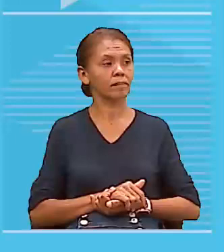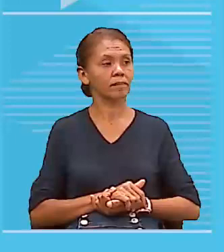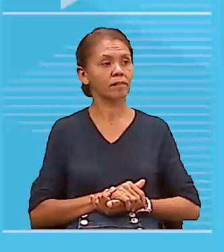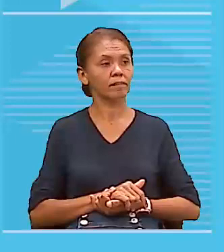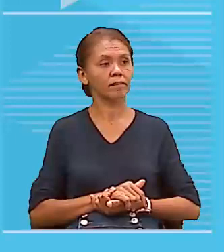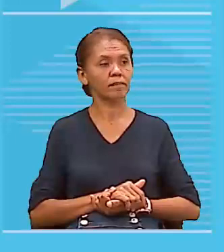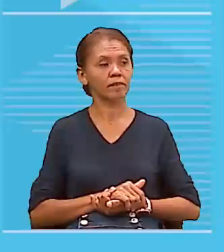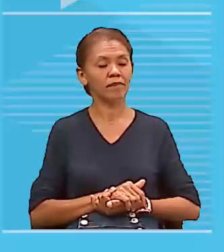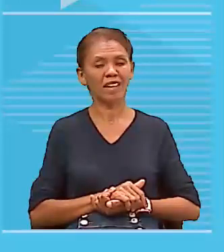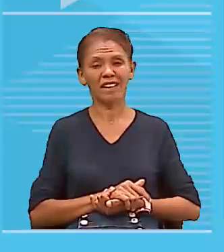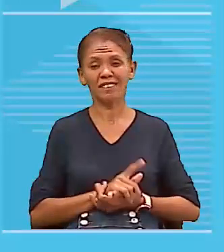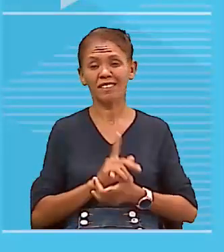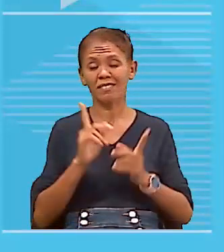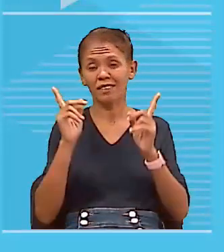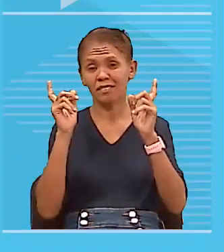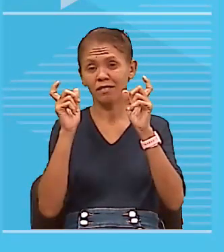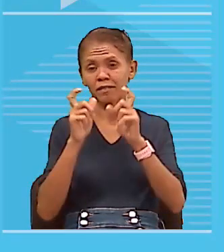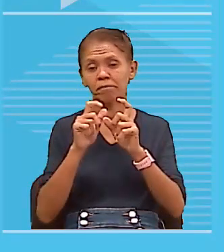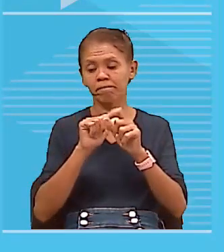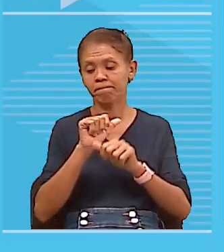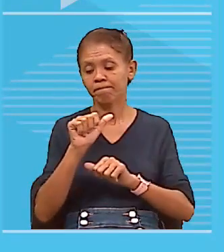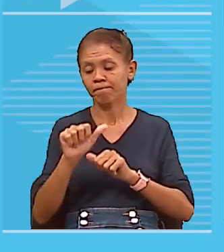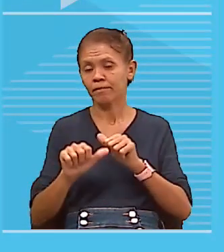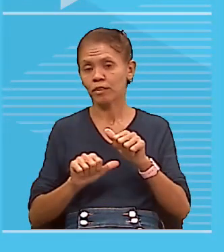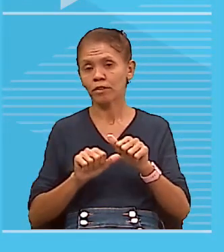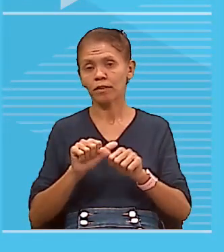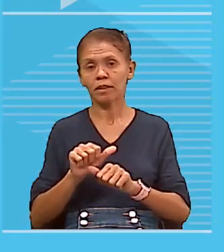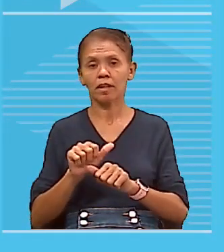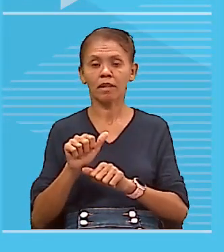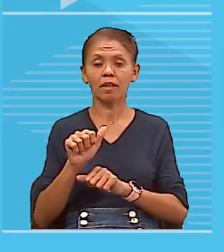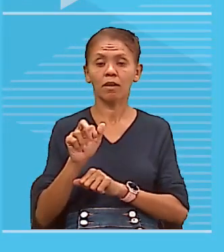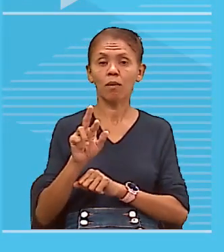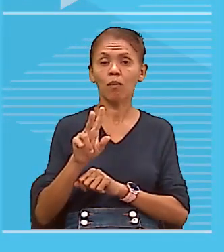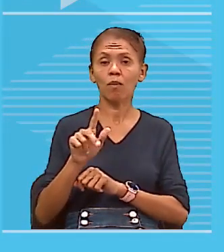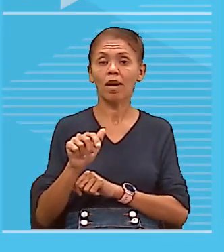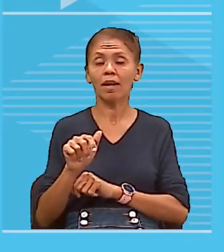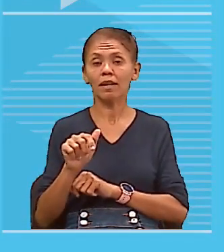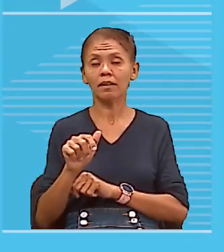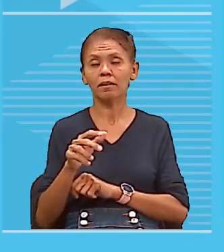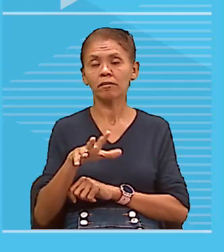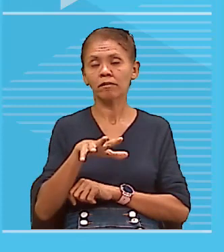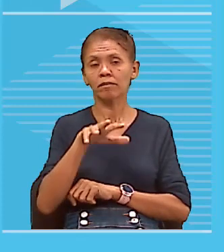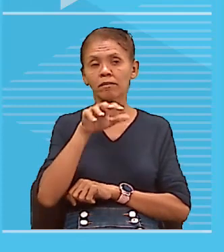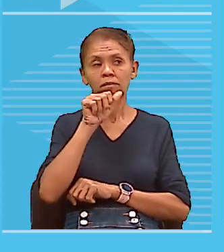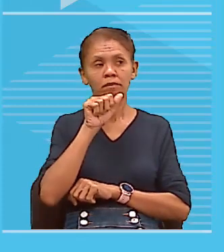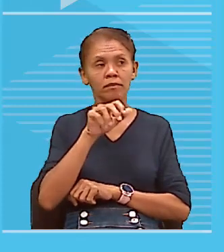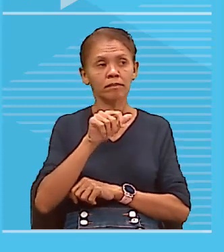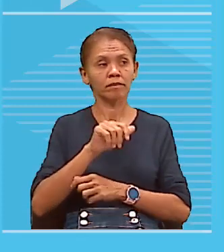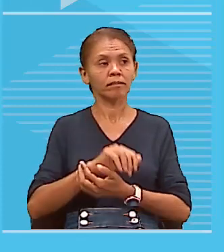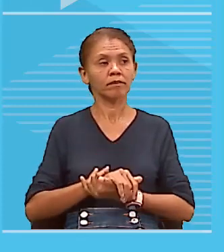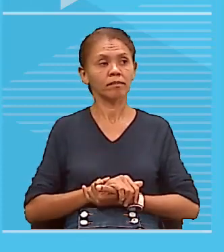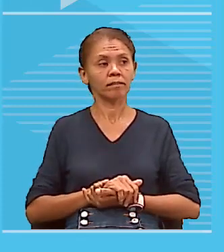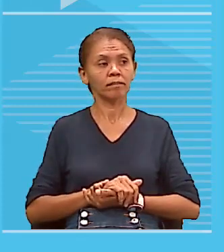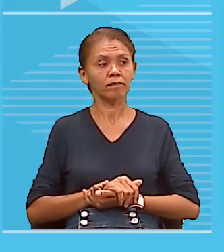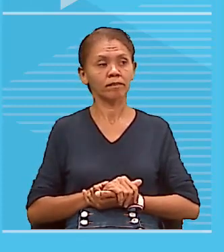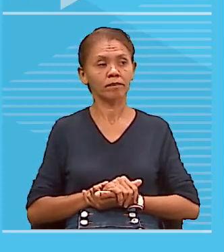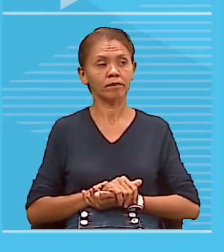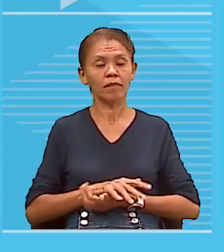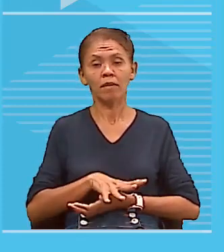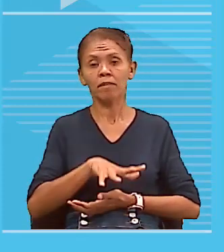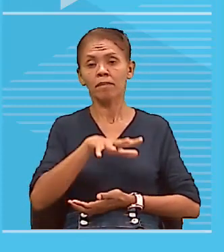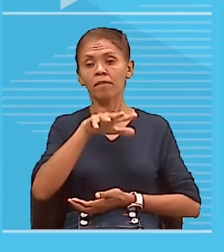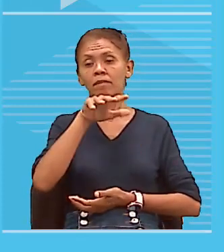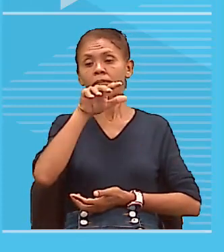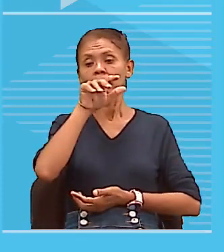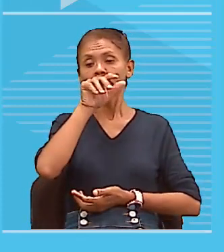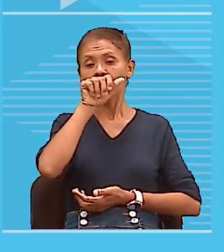uma dificuldade de respirar, de fazer a troca mesmo. Então, às vezes você faz, o ar entra, mas